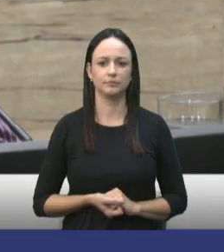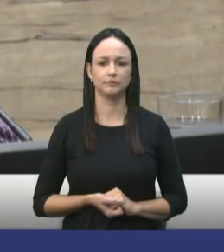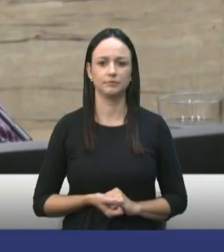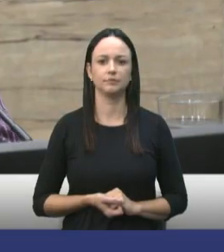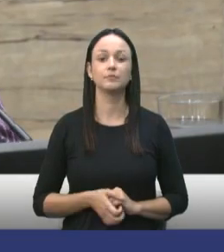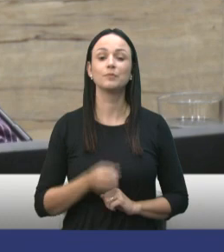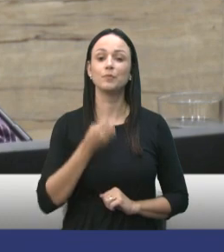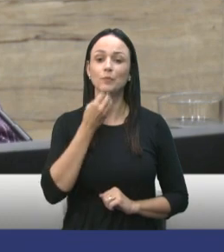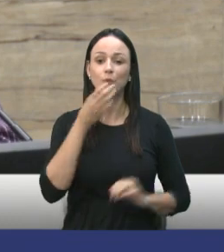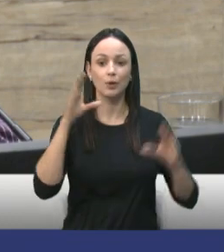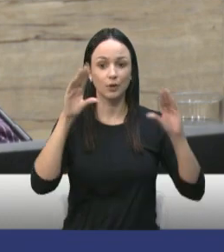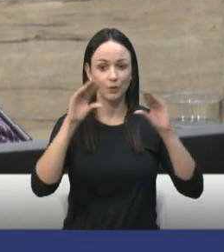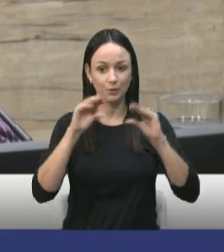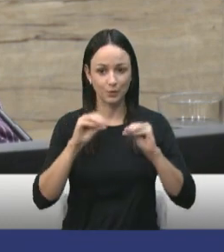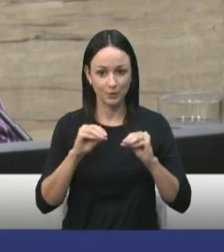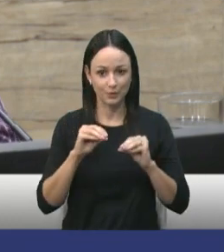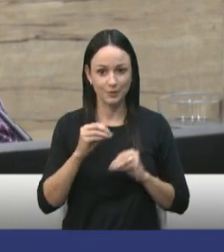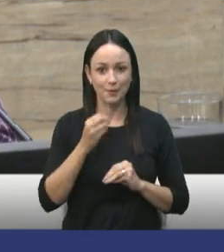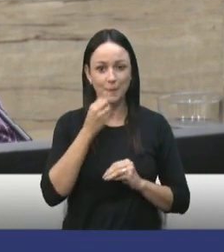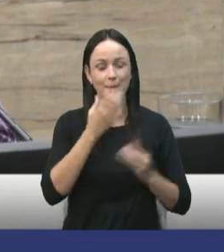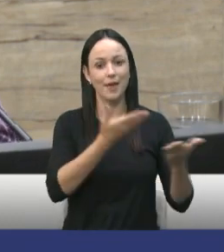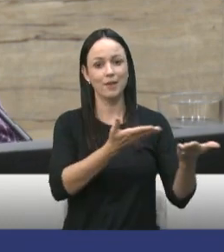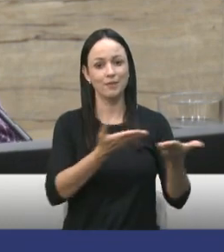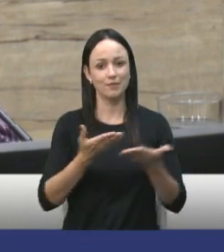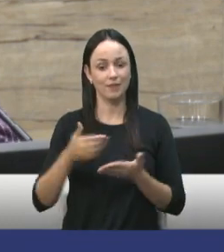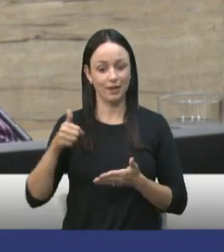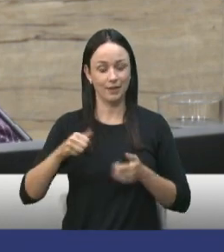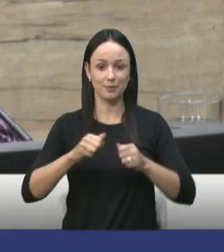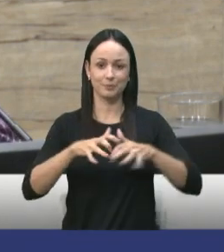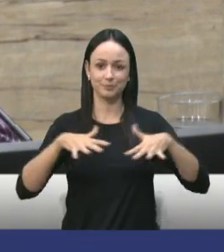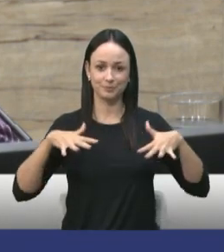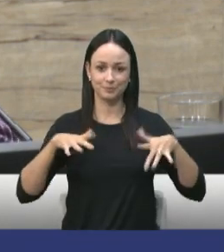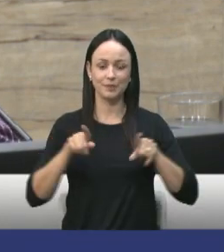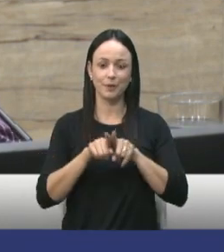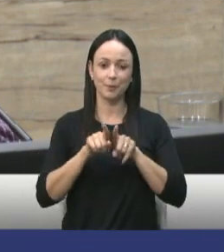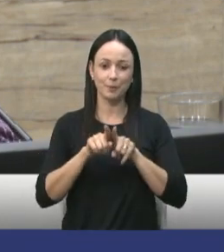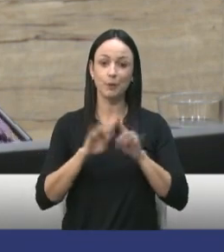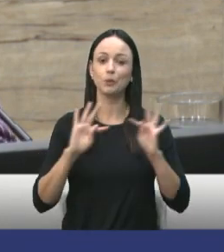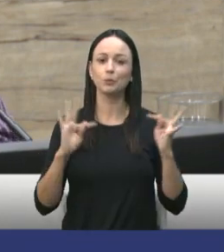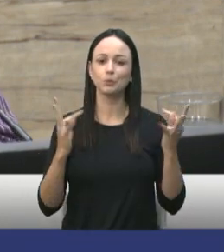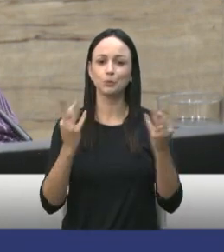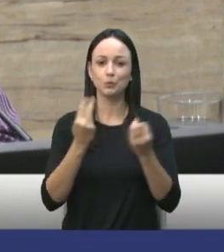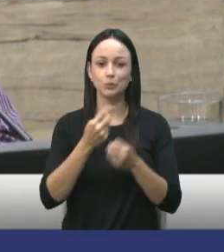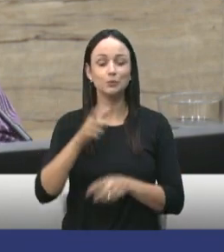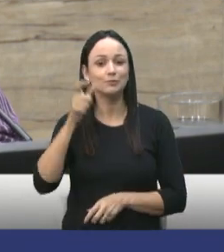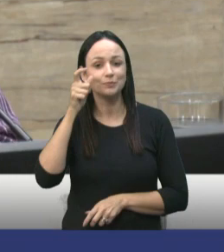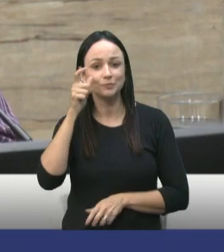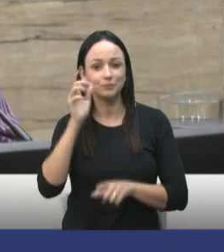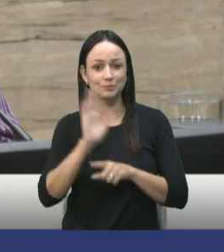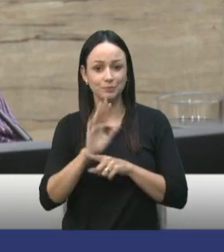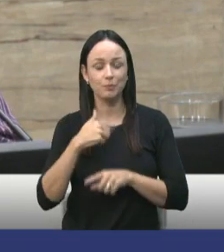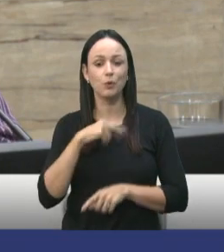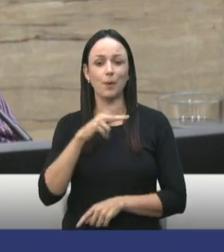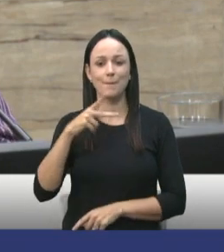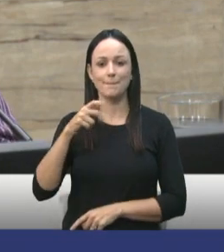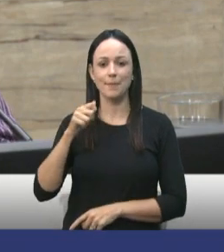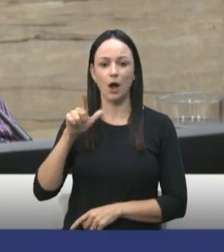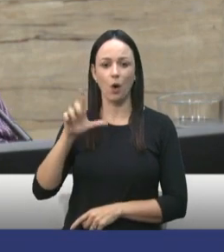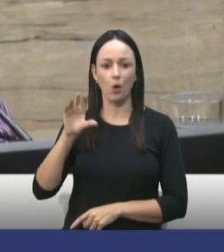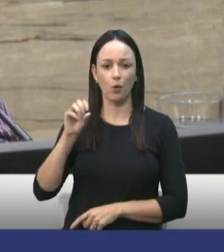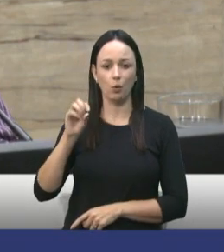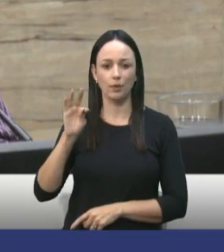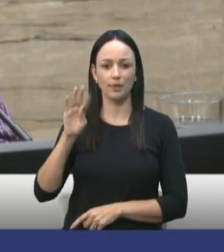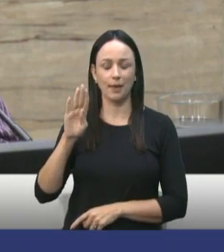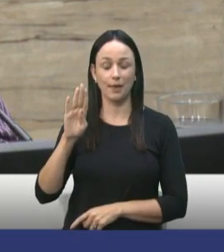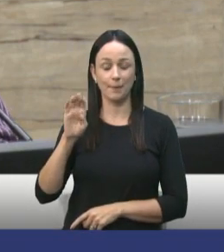Boa noite, sejam todos bem-vindos aqui no plenário e a todos que nos assistem. Meu nome é Paulo Tebaldi, eu sou o secretário